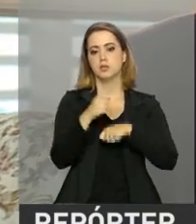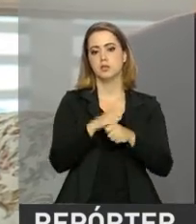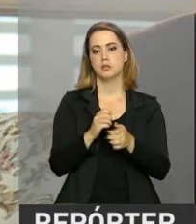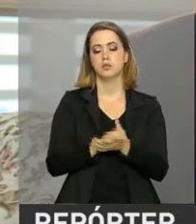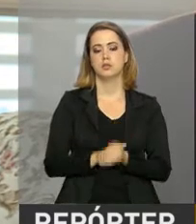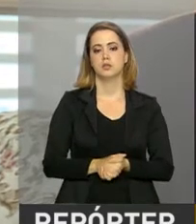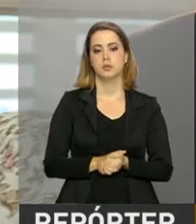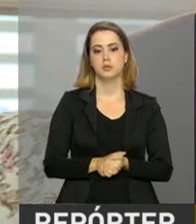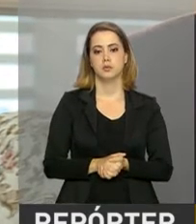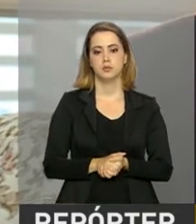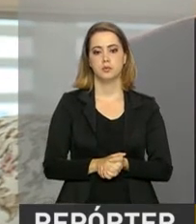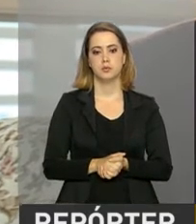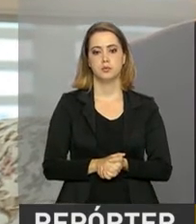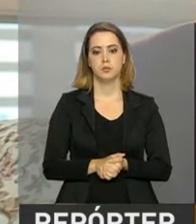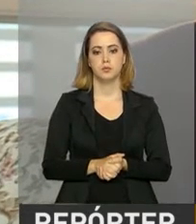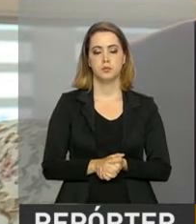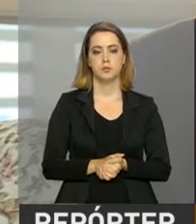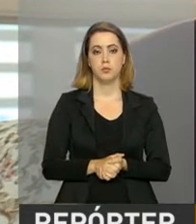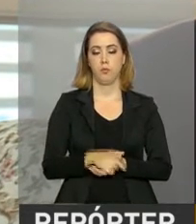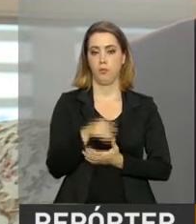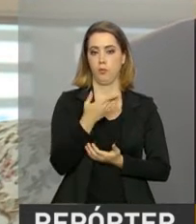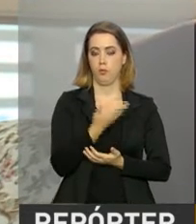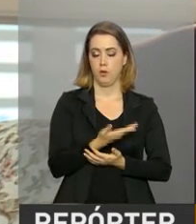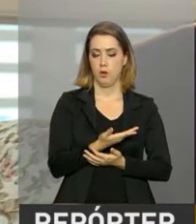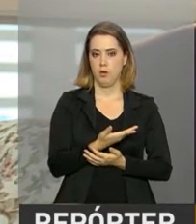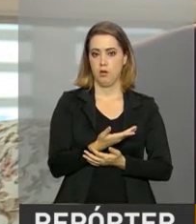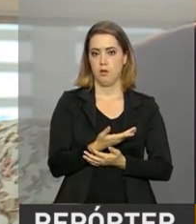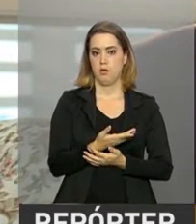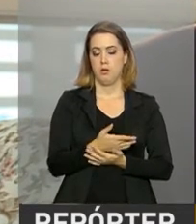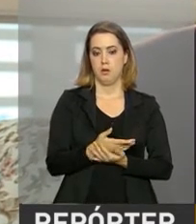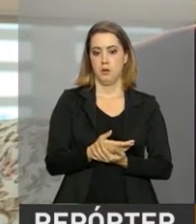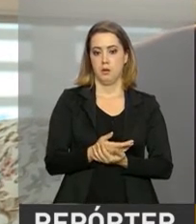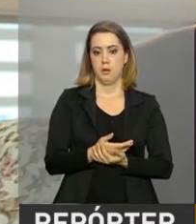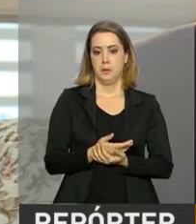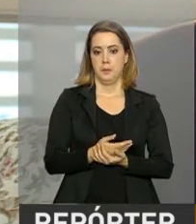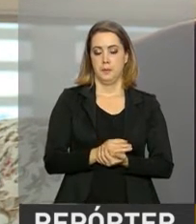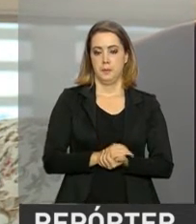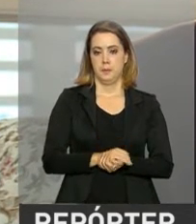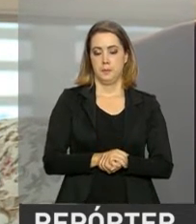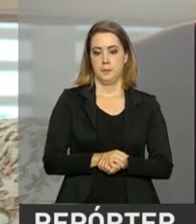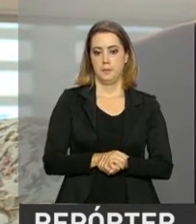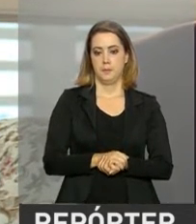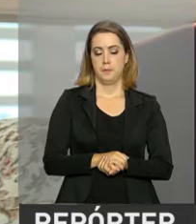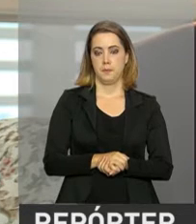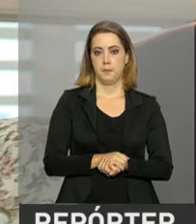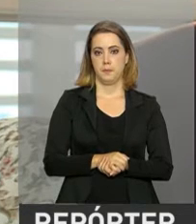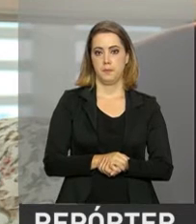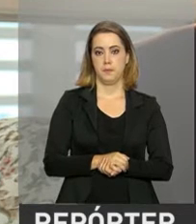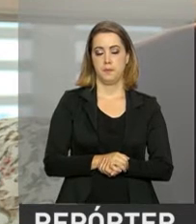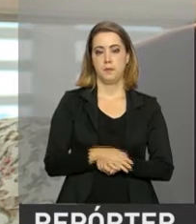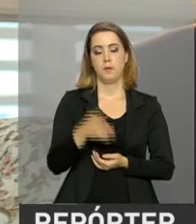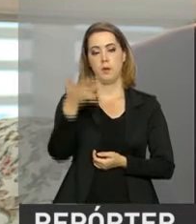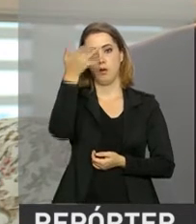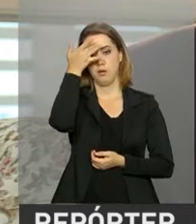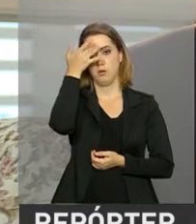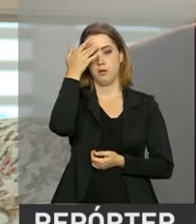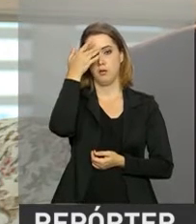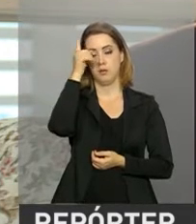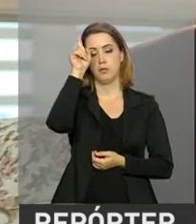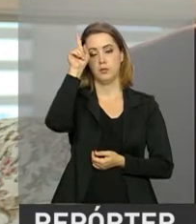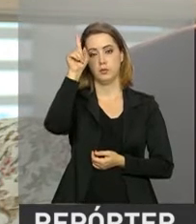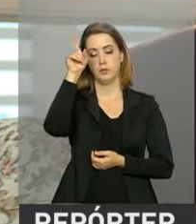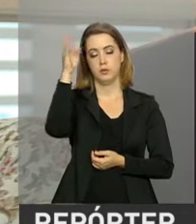a necessidade do brasil refere empate no fim o goiás ainda considera o brasil um país muito importante